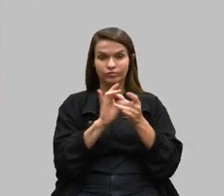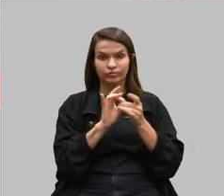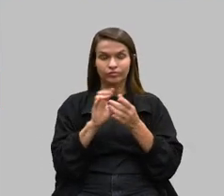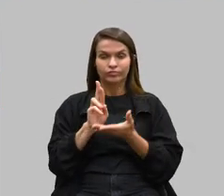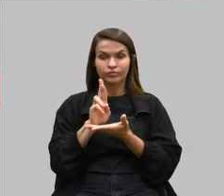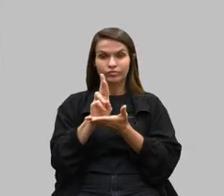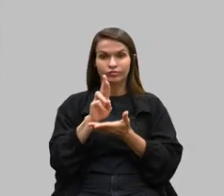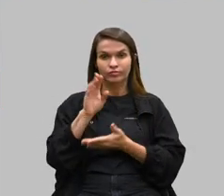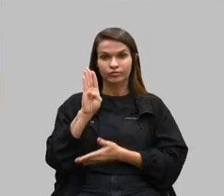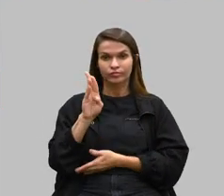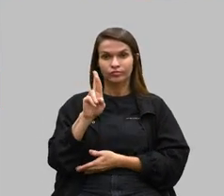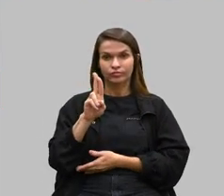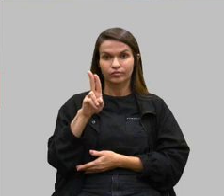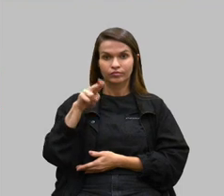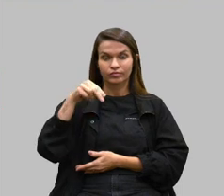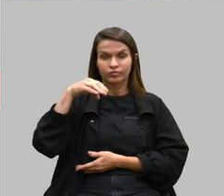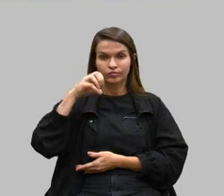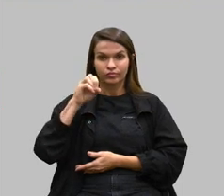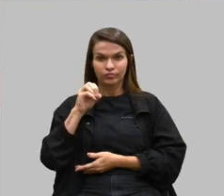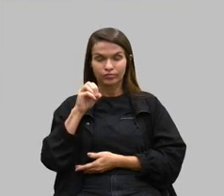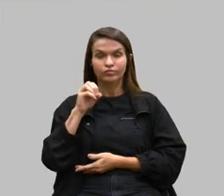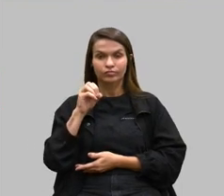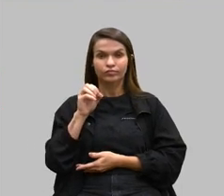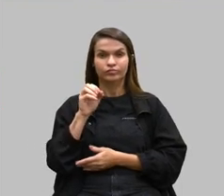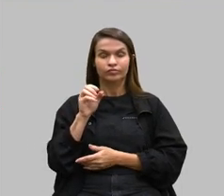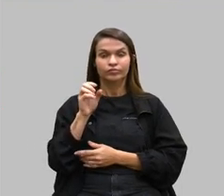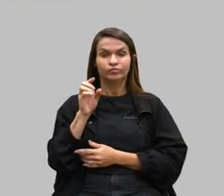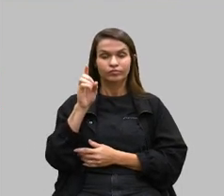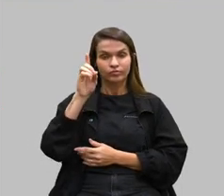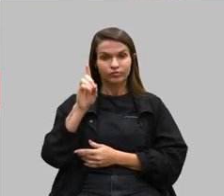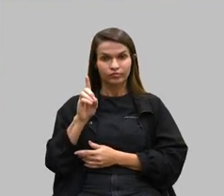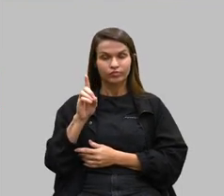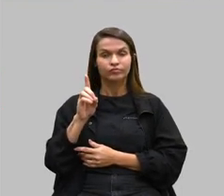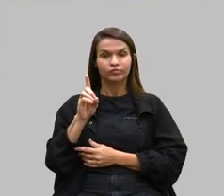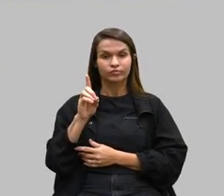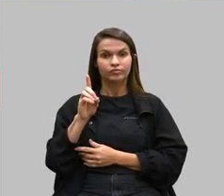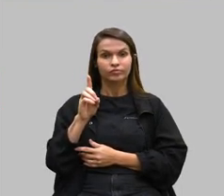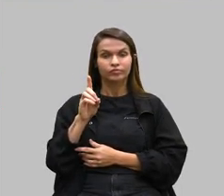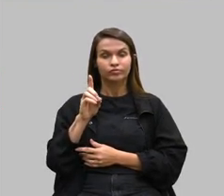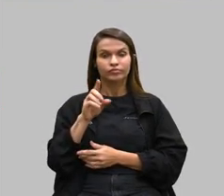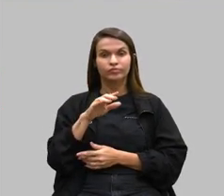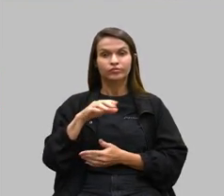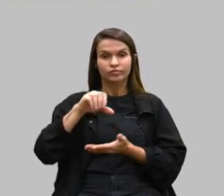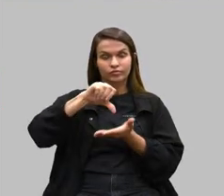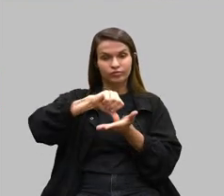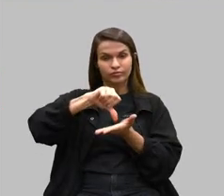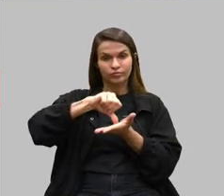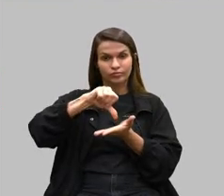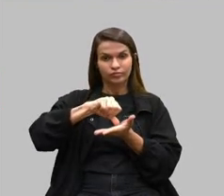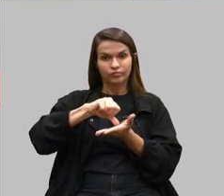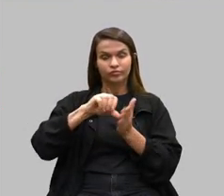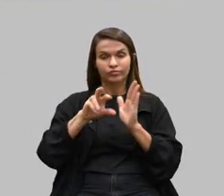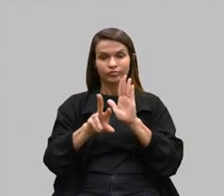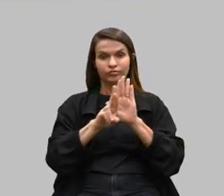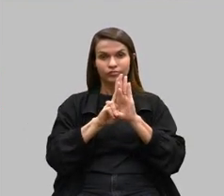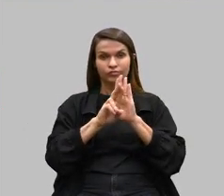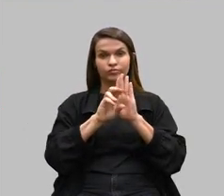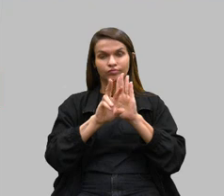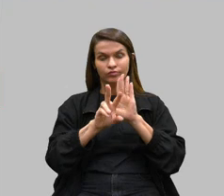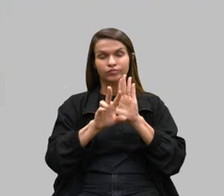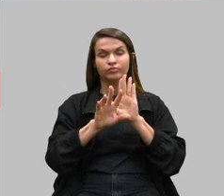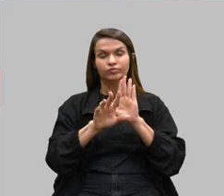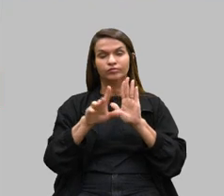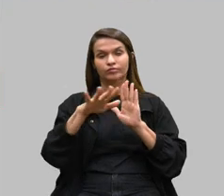martinelo Lima auditor chefe da Audi Porto ferrovia unidade de auditoria especializada